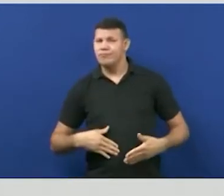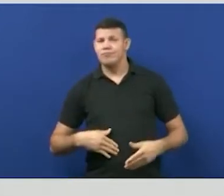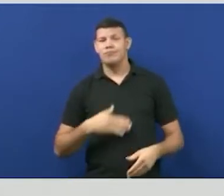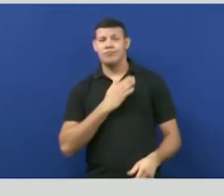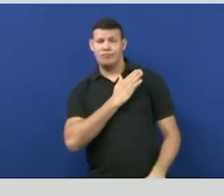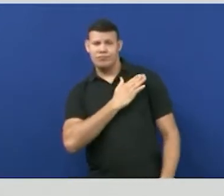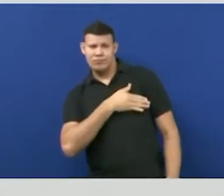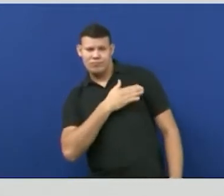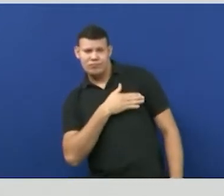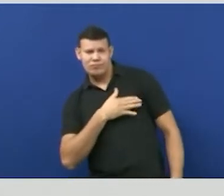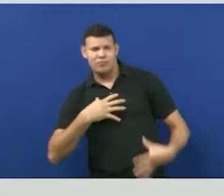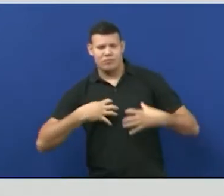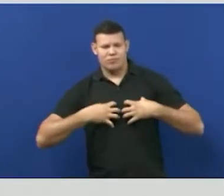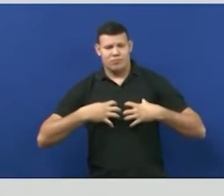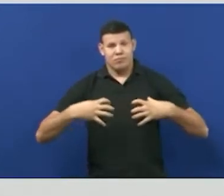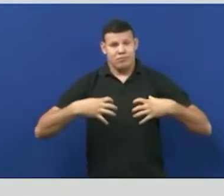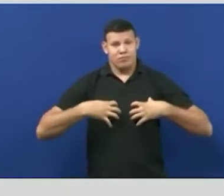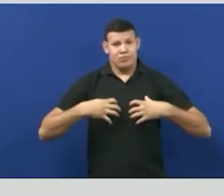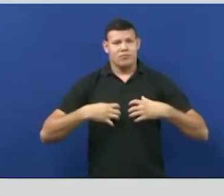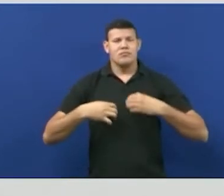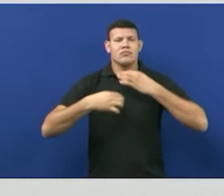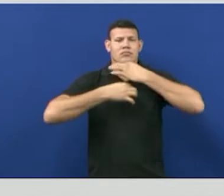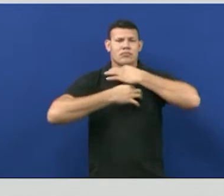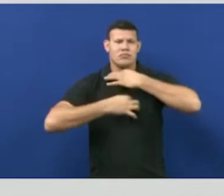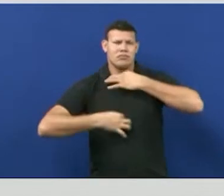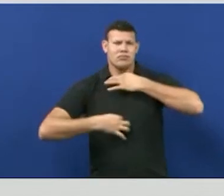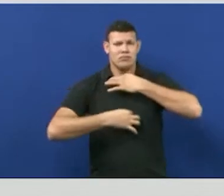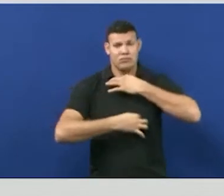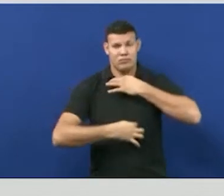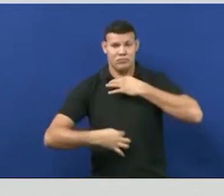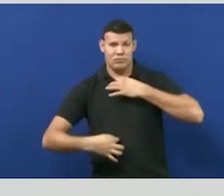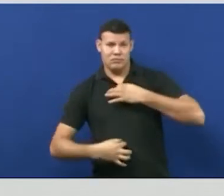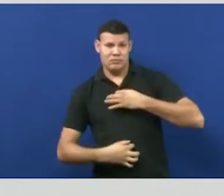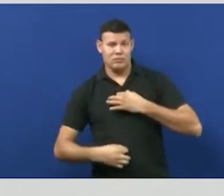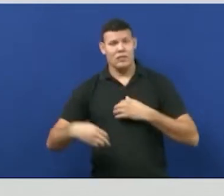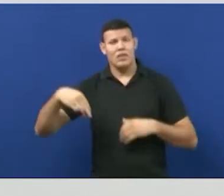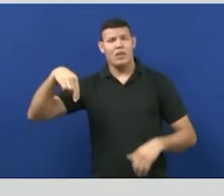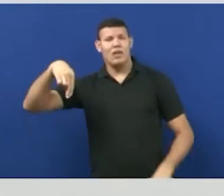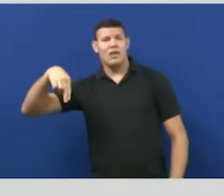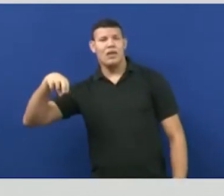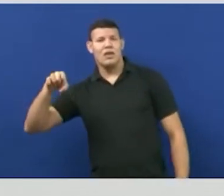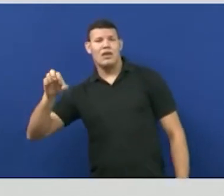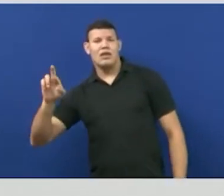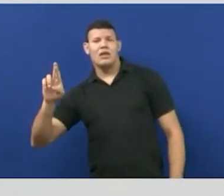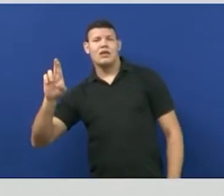cardiovascular, respiratório, digestório, nervoso, endócrino,